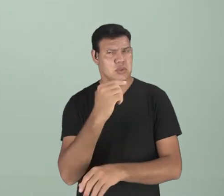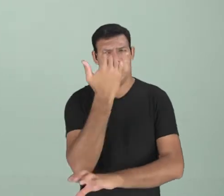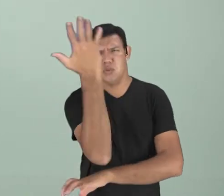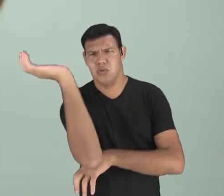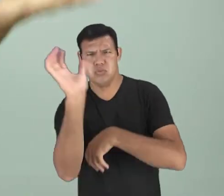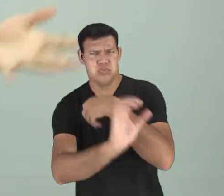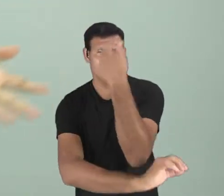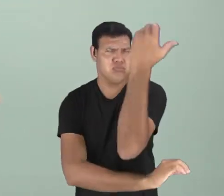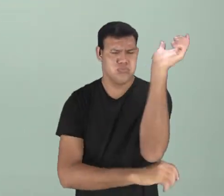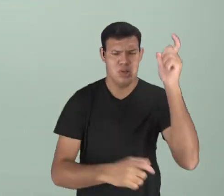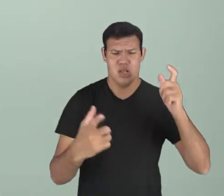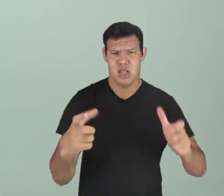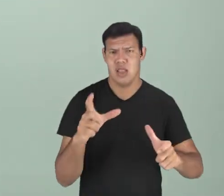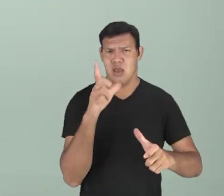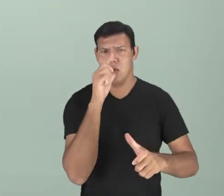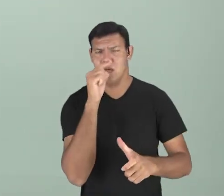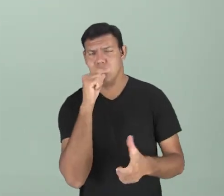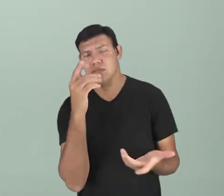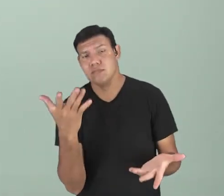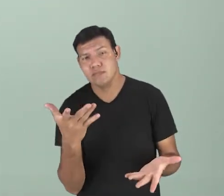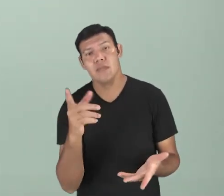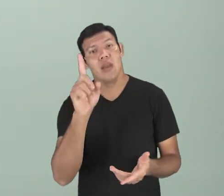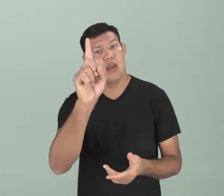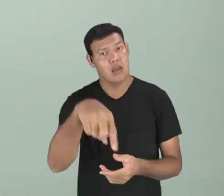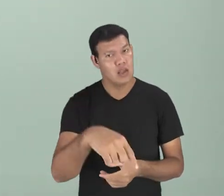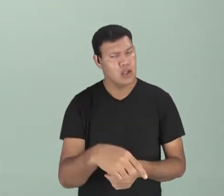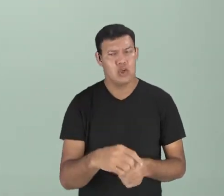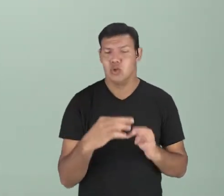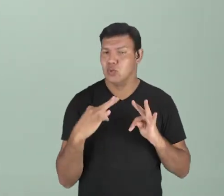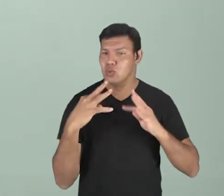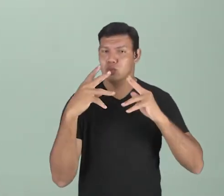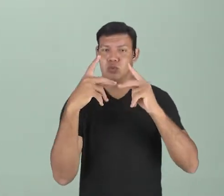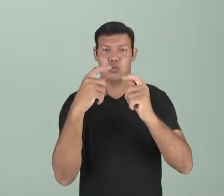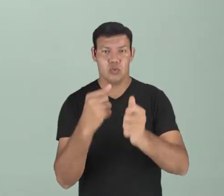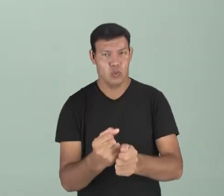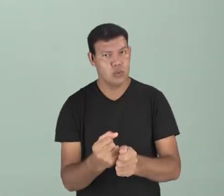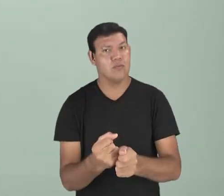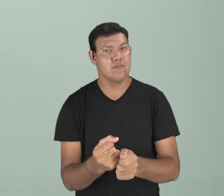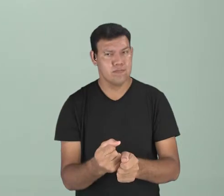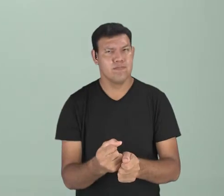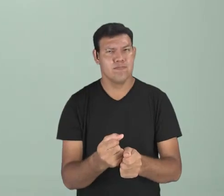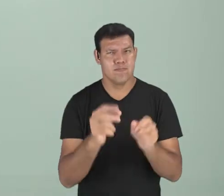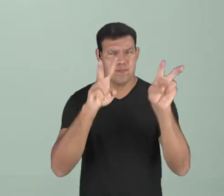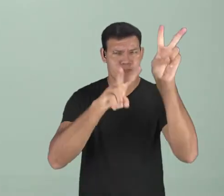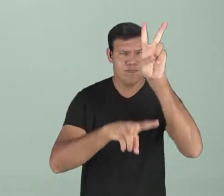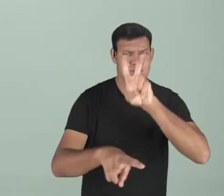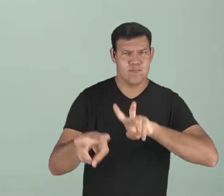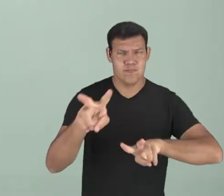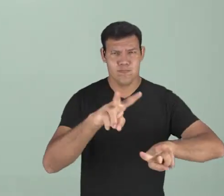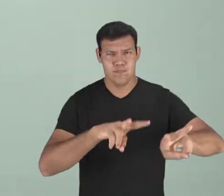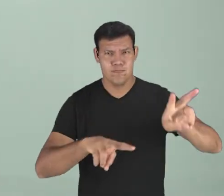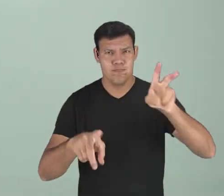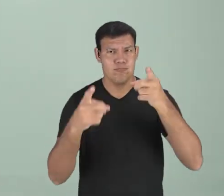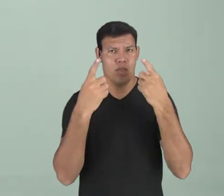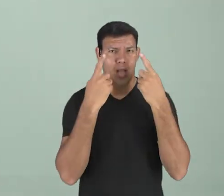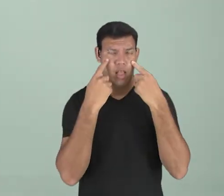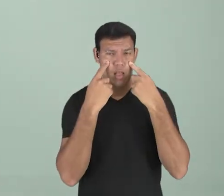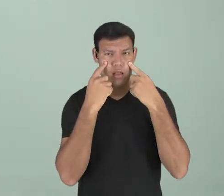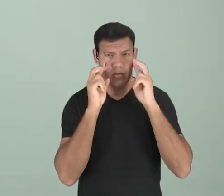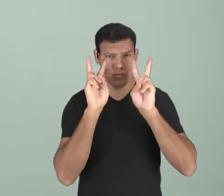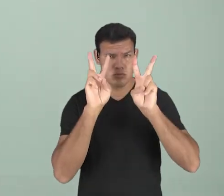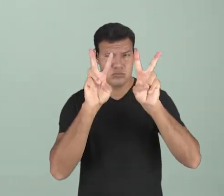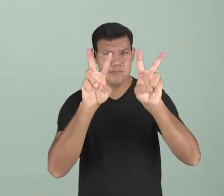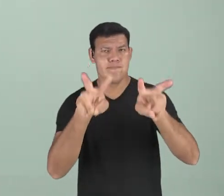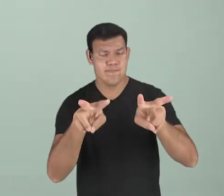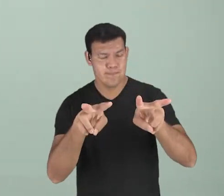o lago, as florestas. Paisagem é tudo aquilo que a nossa vista, os nossos olhos conseguem enxergar. Então tudo pode